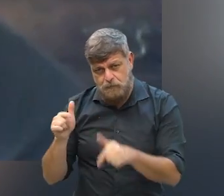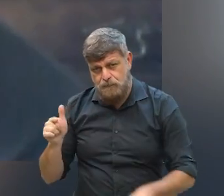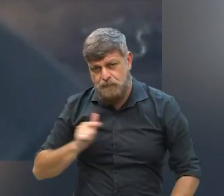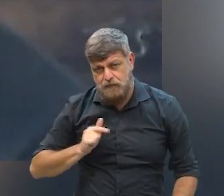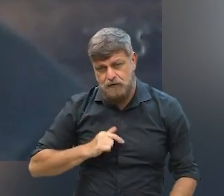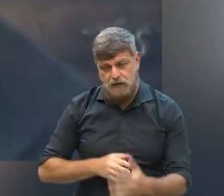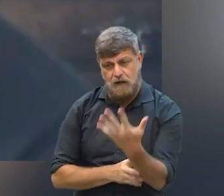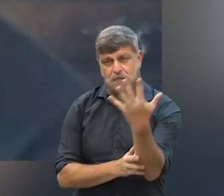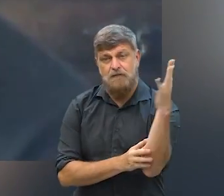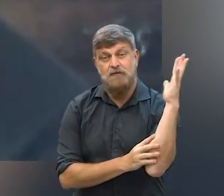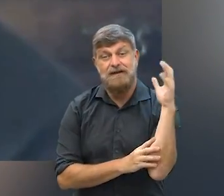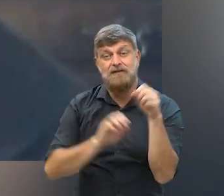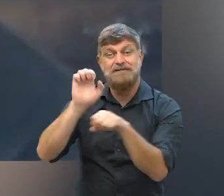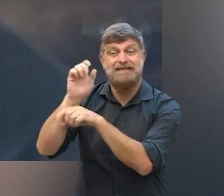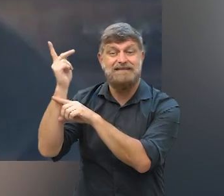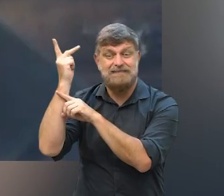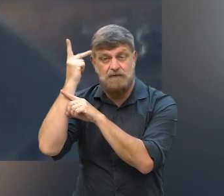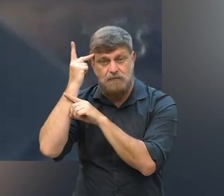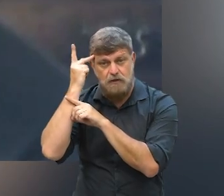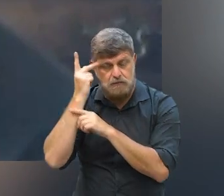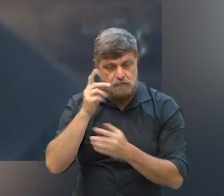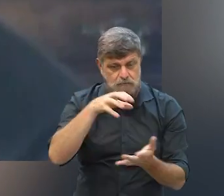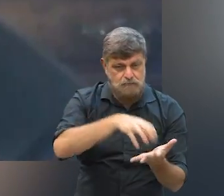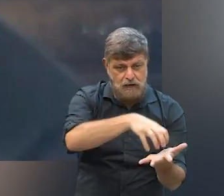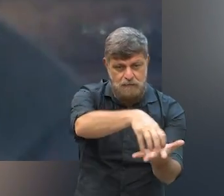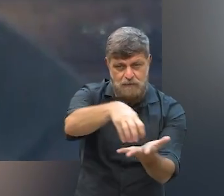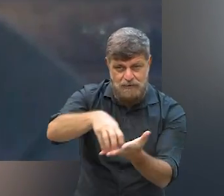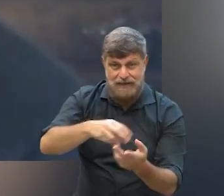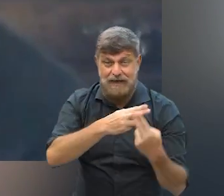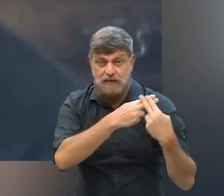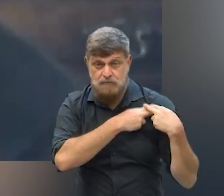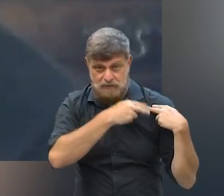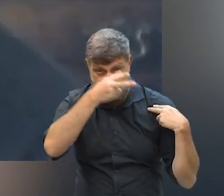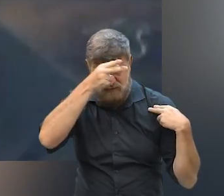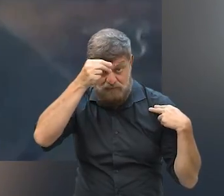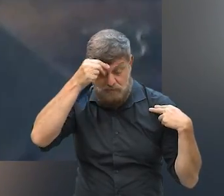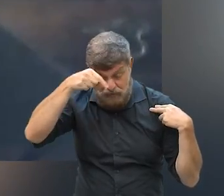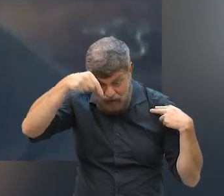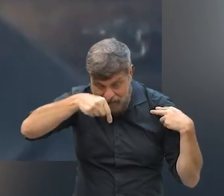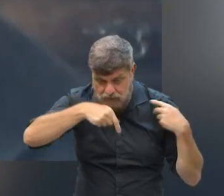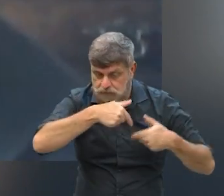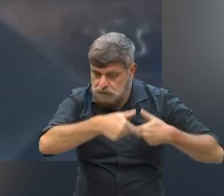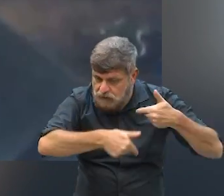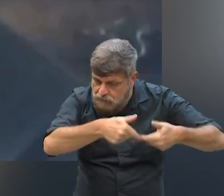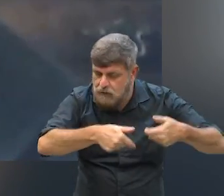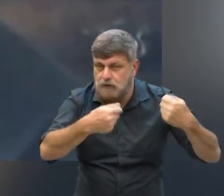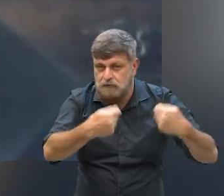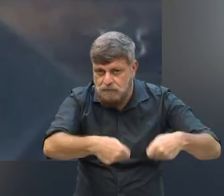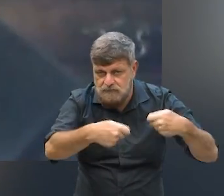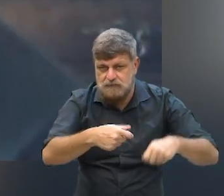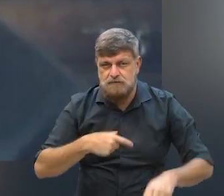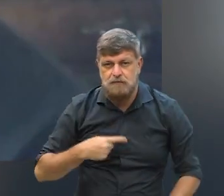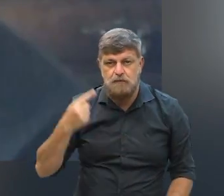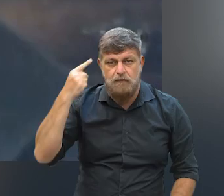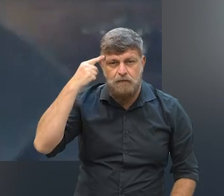floresta estadual. E as outras unidades municipais também precisam de muito trabalho. Vamos